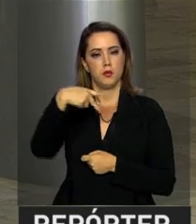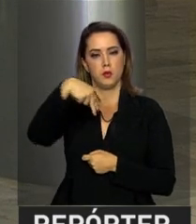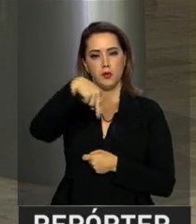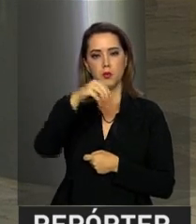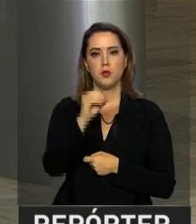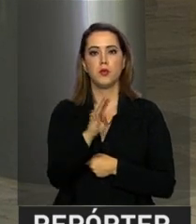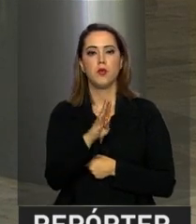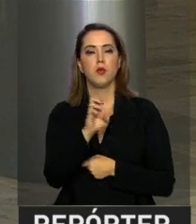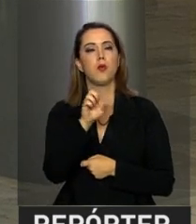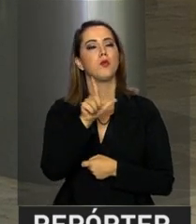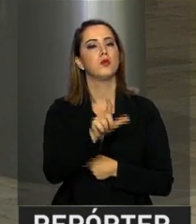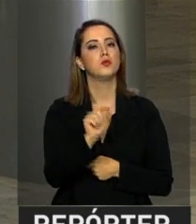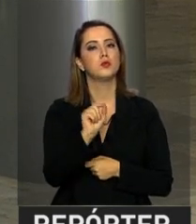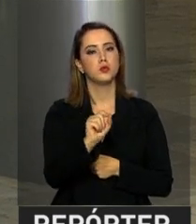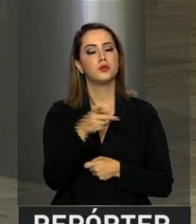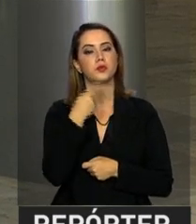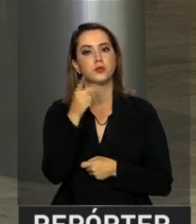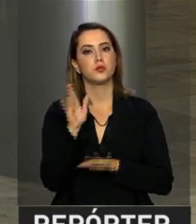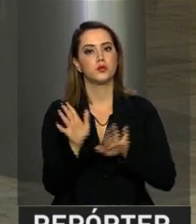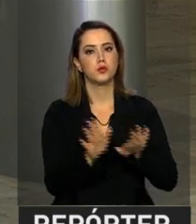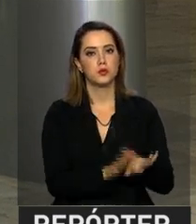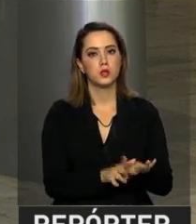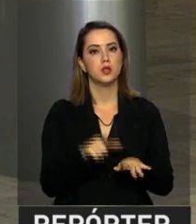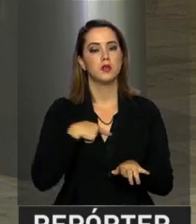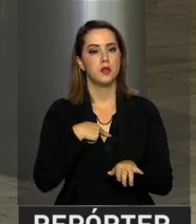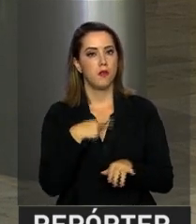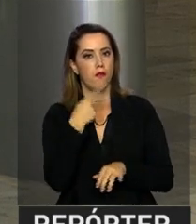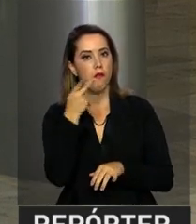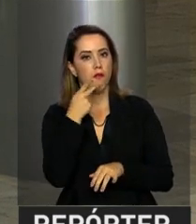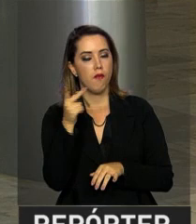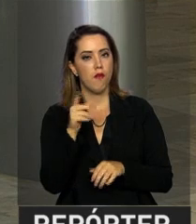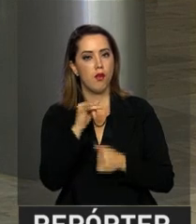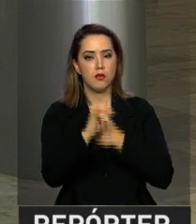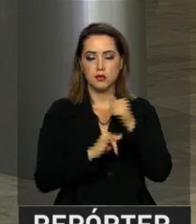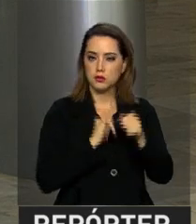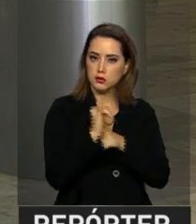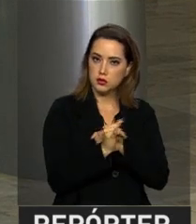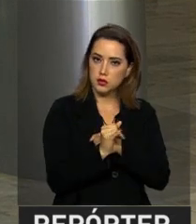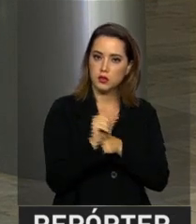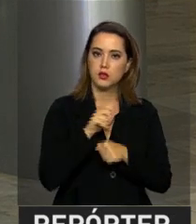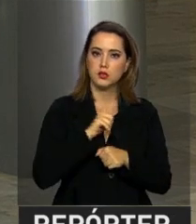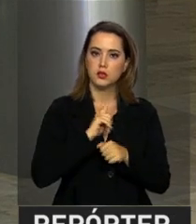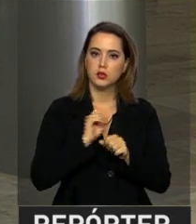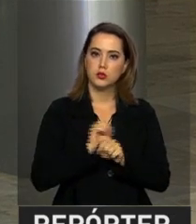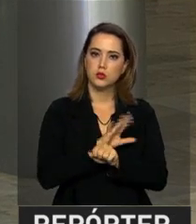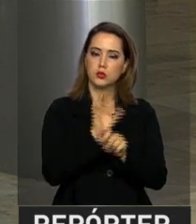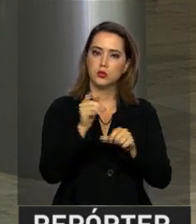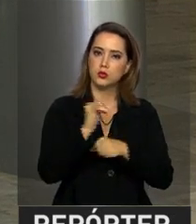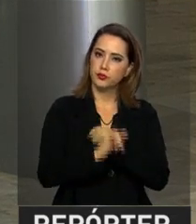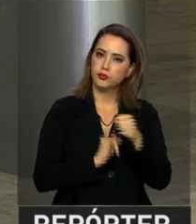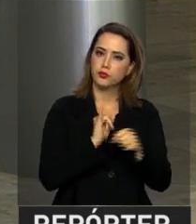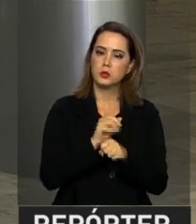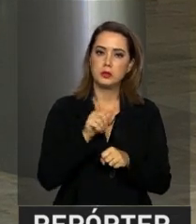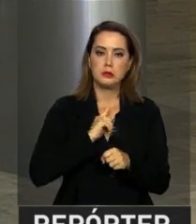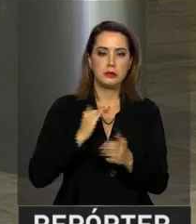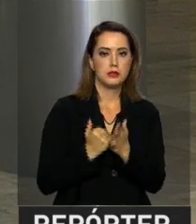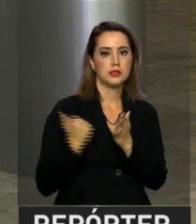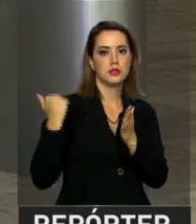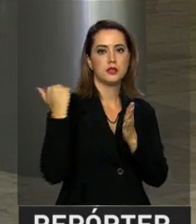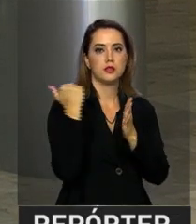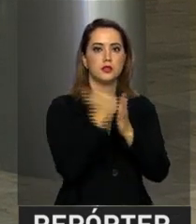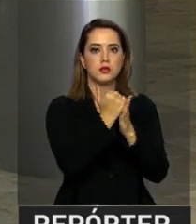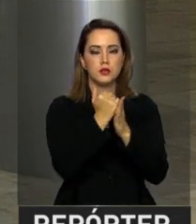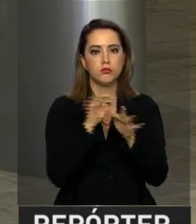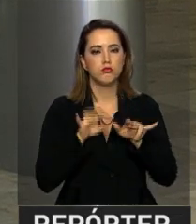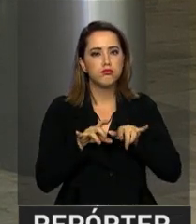fiscalização e controle diz respeito ao Portal da Transparência no mês passado o portal recebeu o maior número de